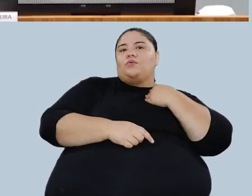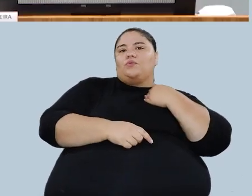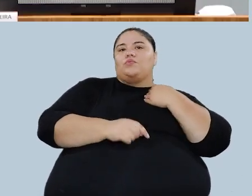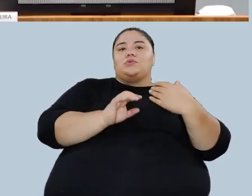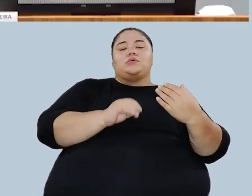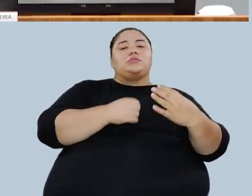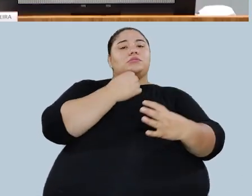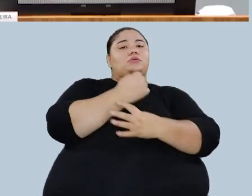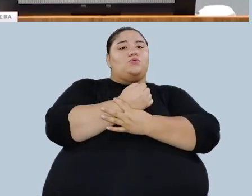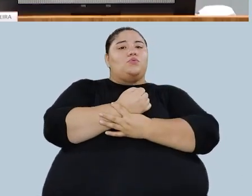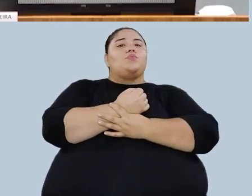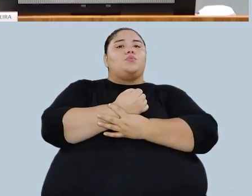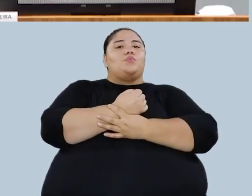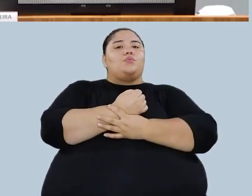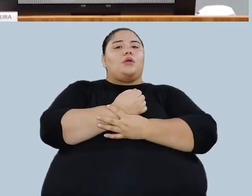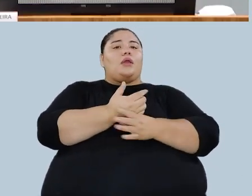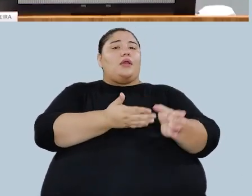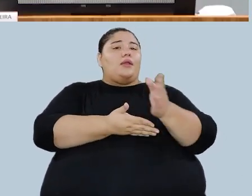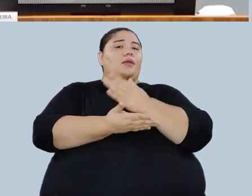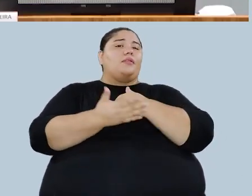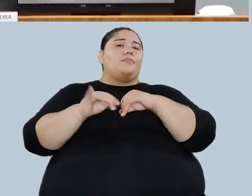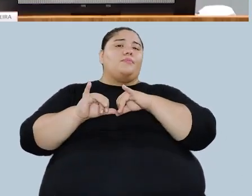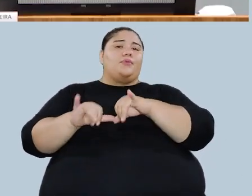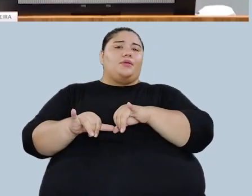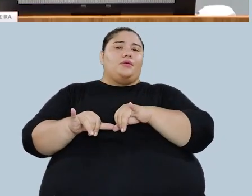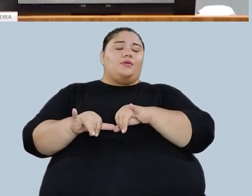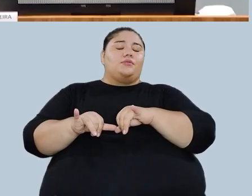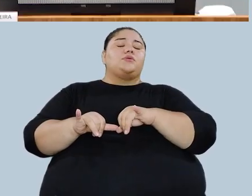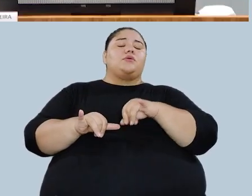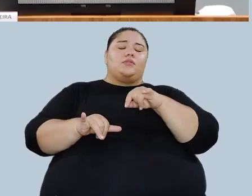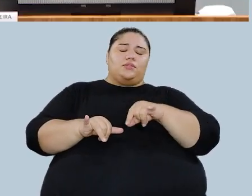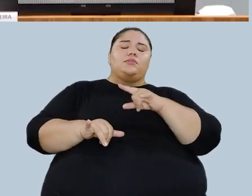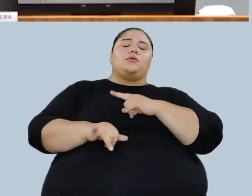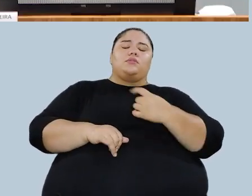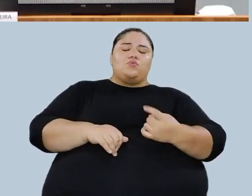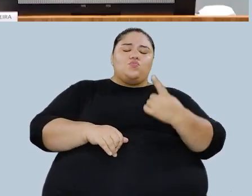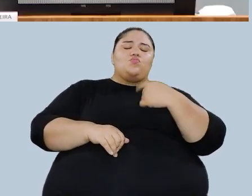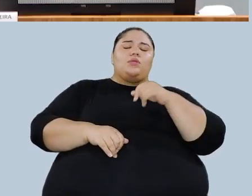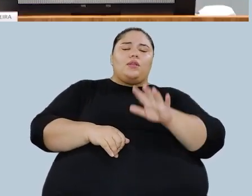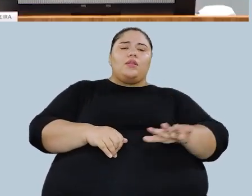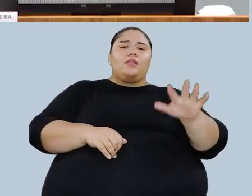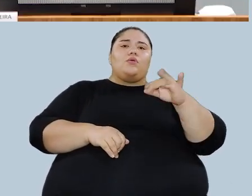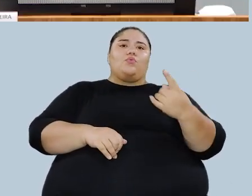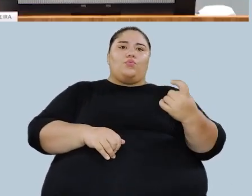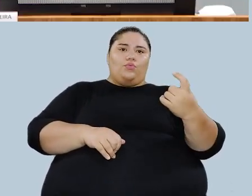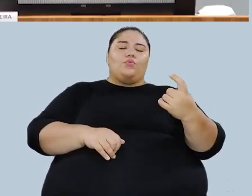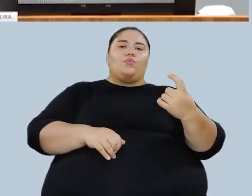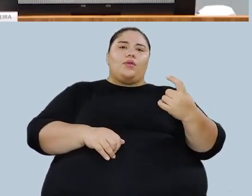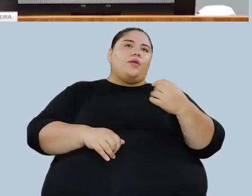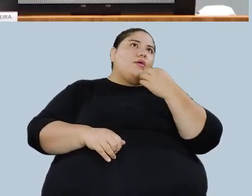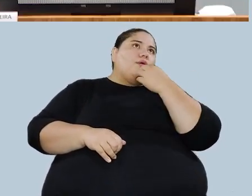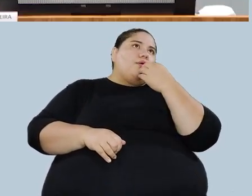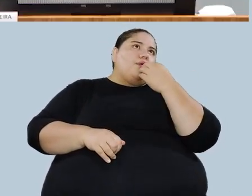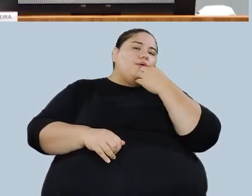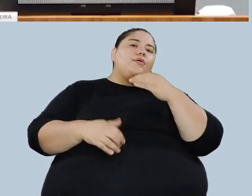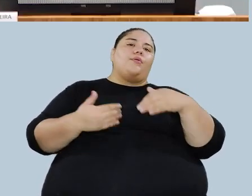com seguros, as operações com arrendamento mercantil, elas têm que ter um coeficiente nacional único. E aí, é